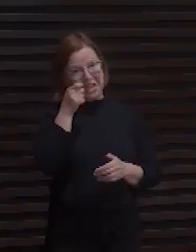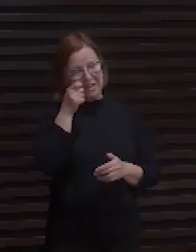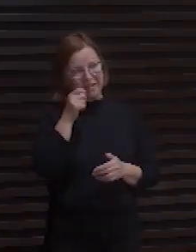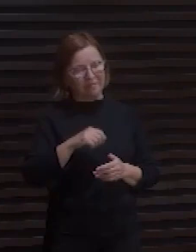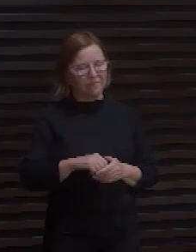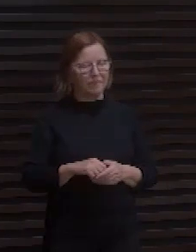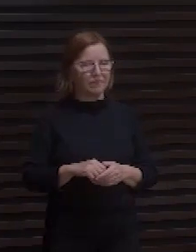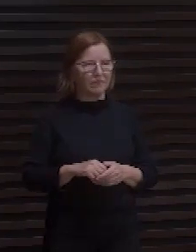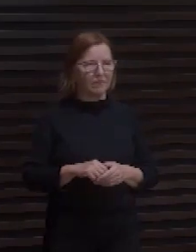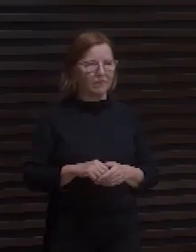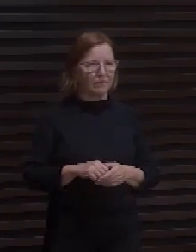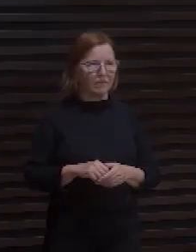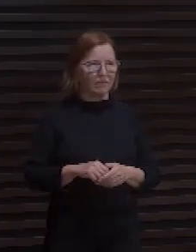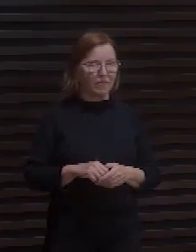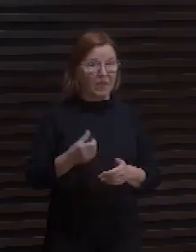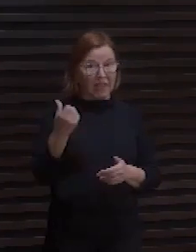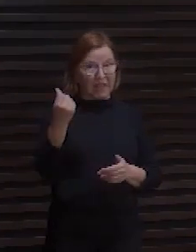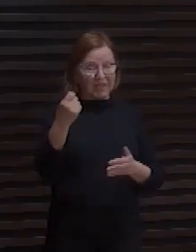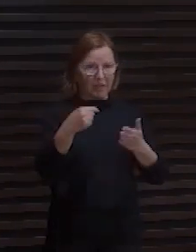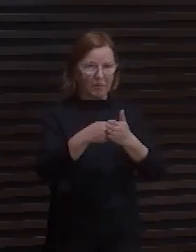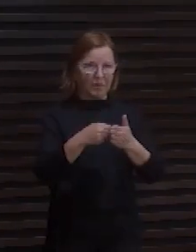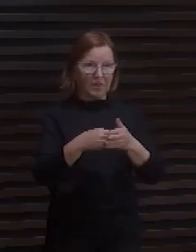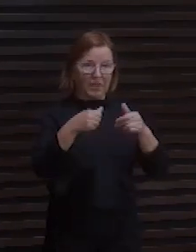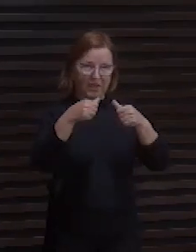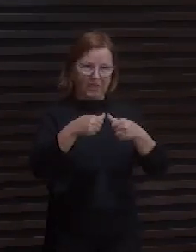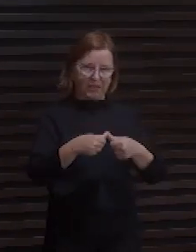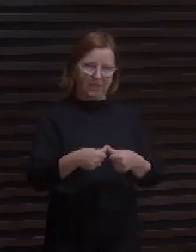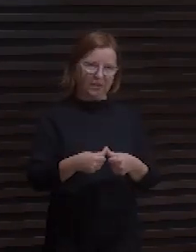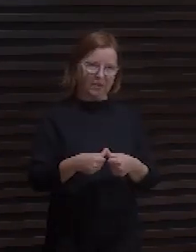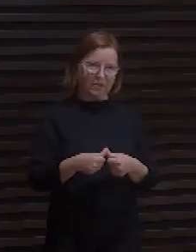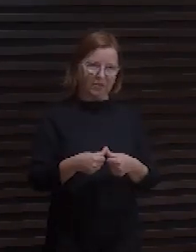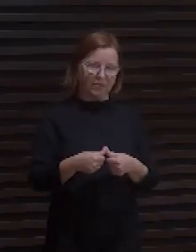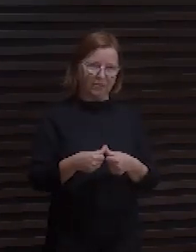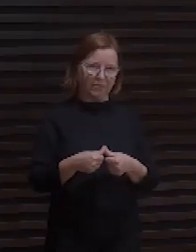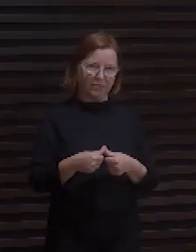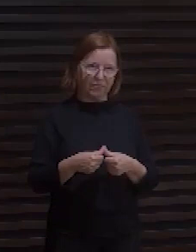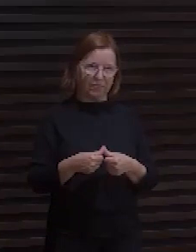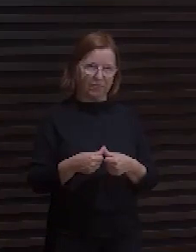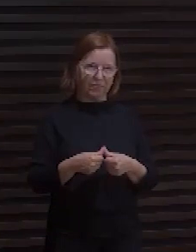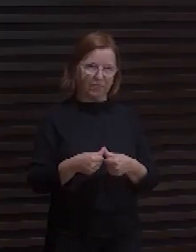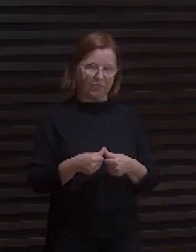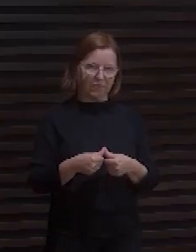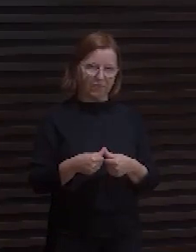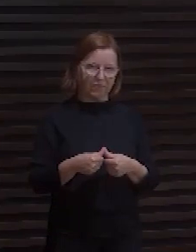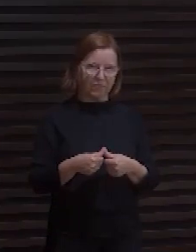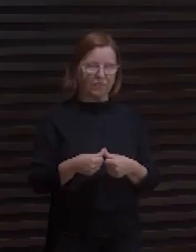São perguntas que devemos fazer. Sexta pergunta: isso está consistente com um testemunho bíblico?